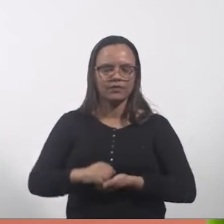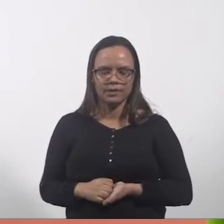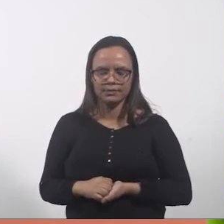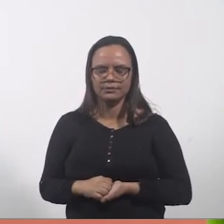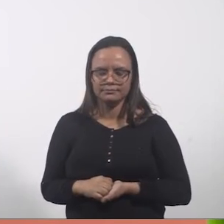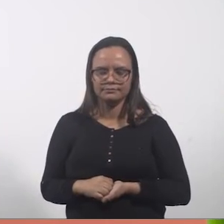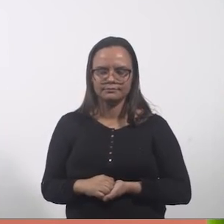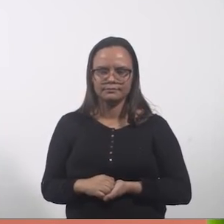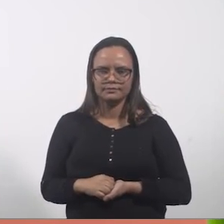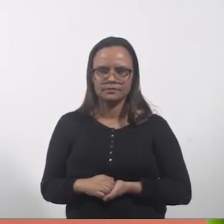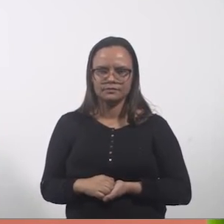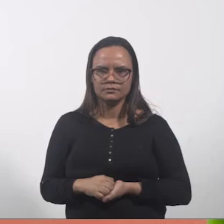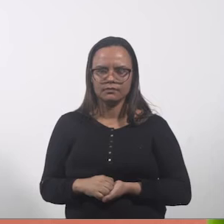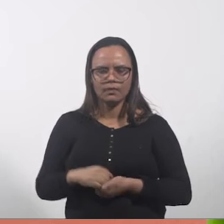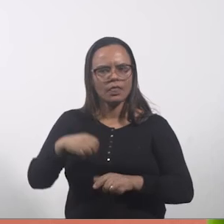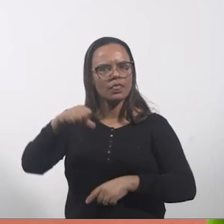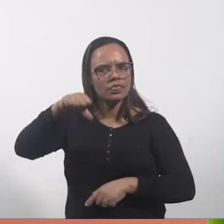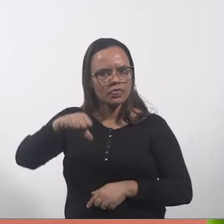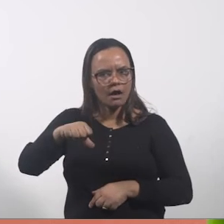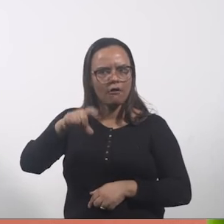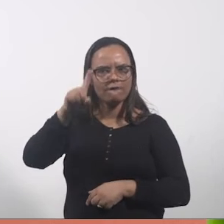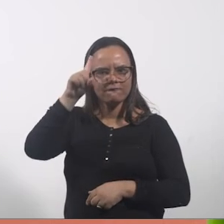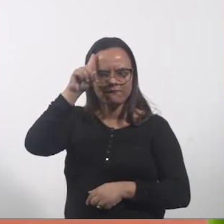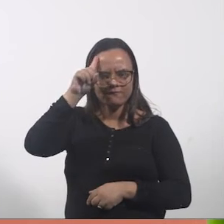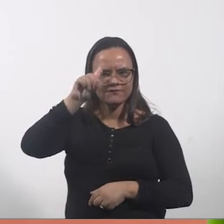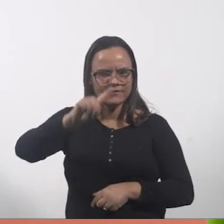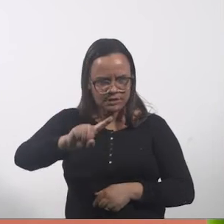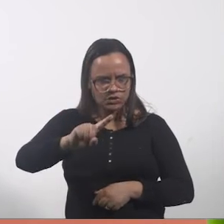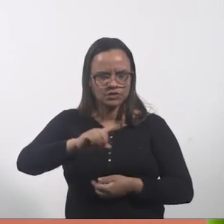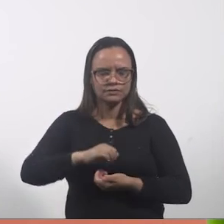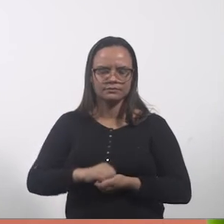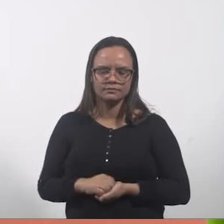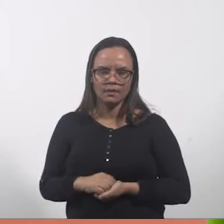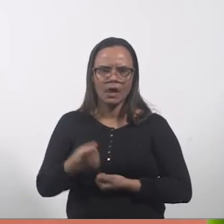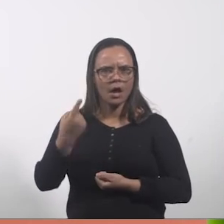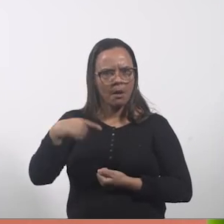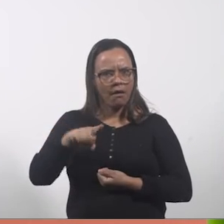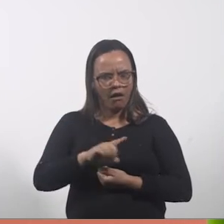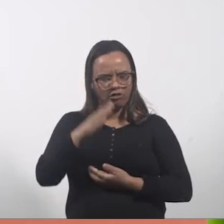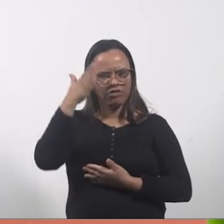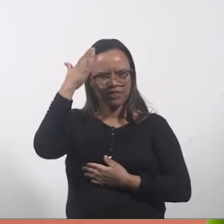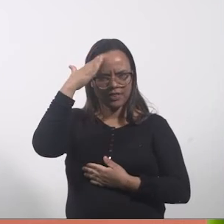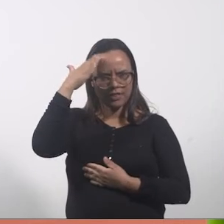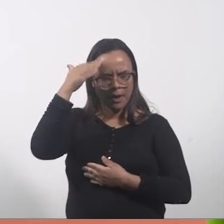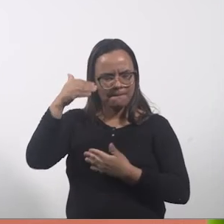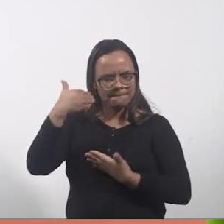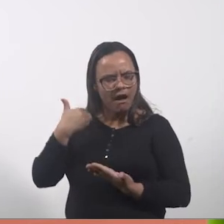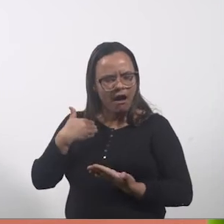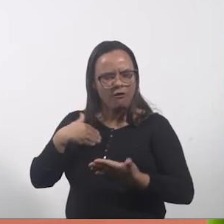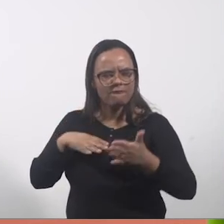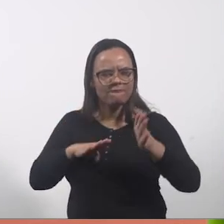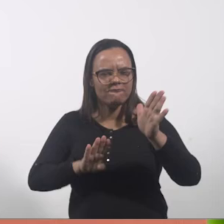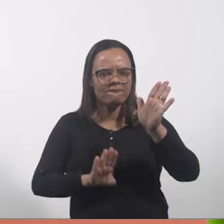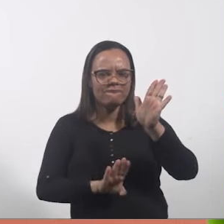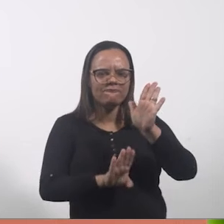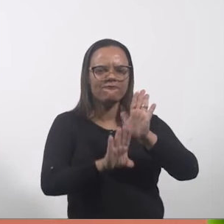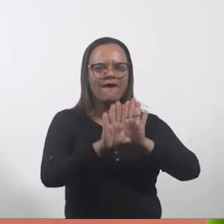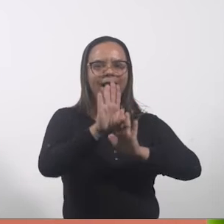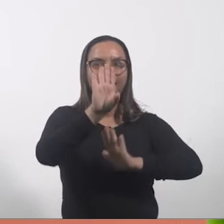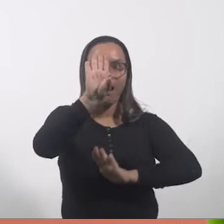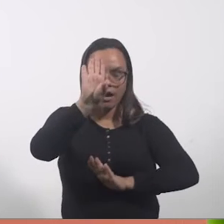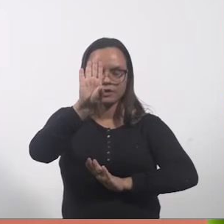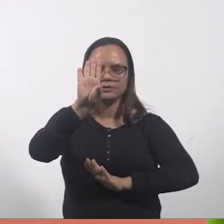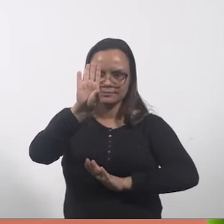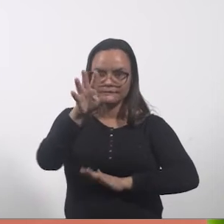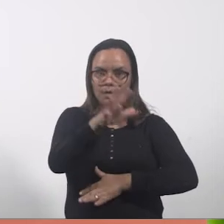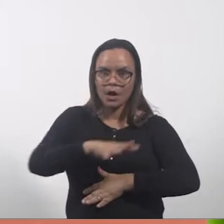há exatamente 9 dias. Nós acreditamos que nós vamos ter uma aceleração desta vacinação,